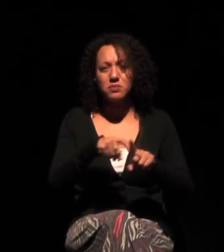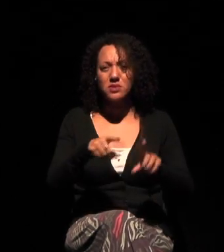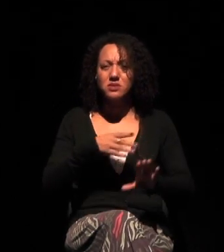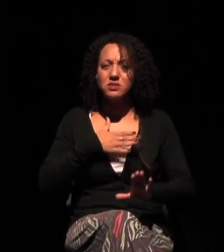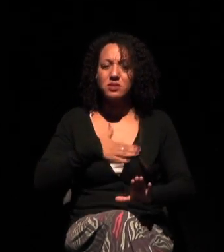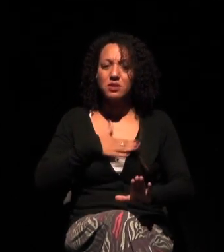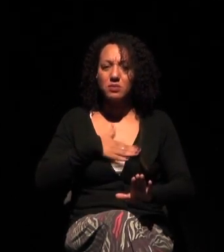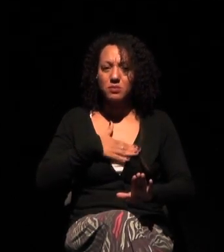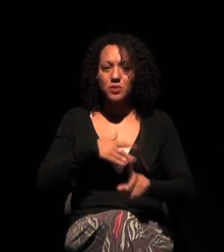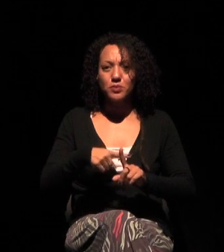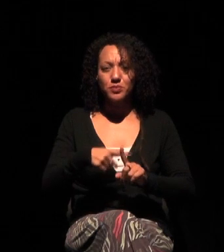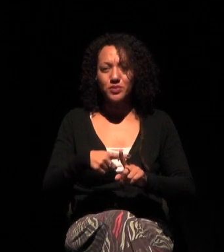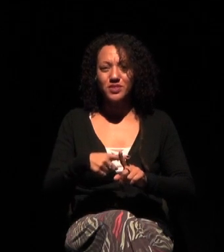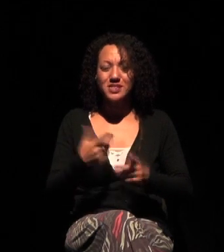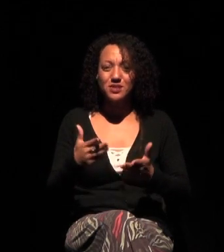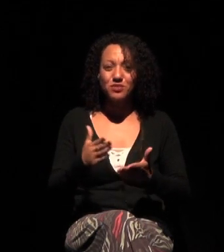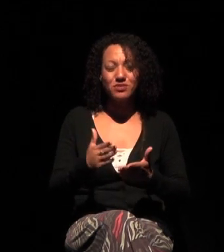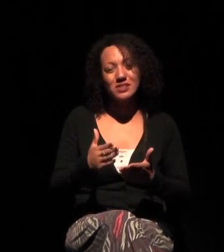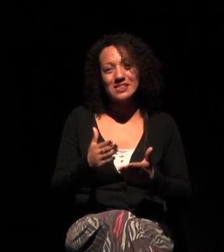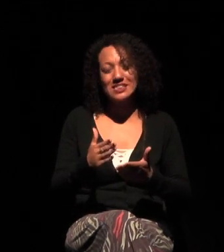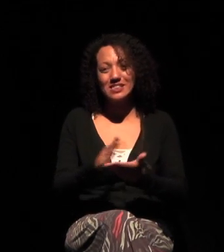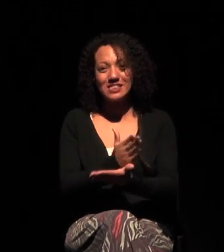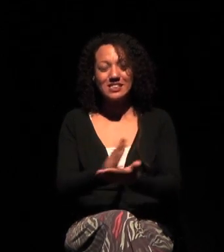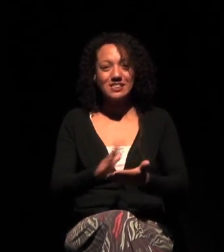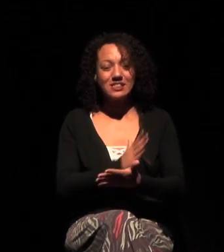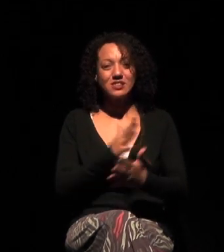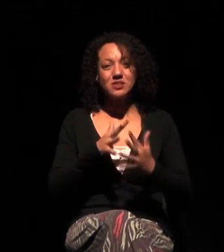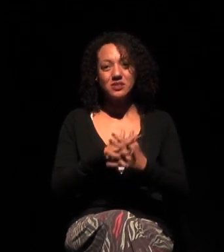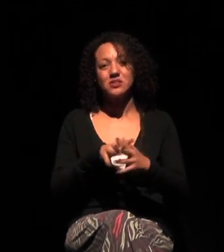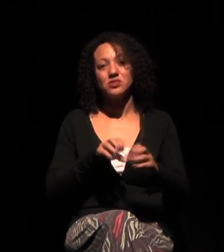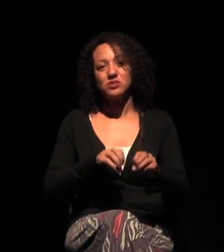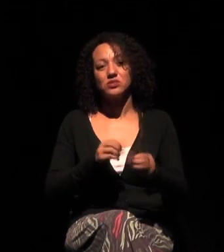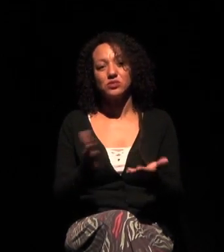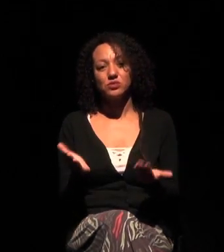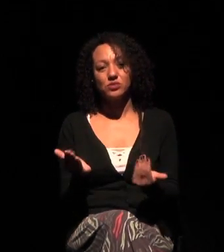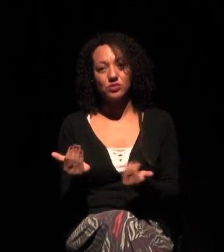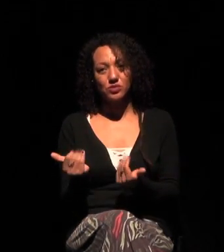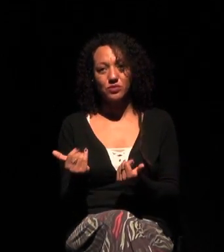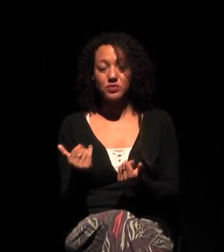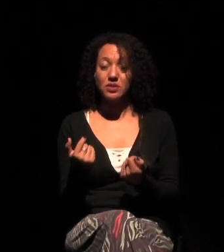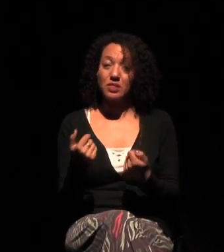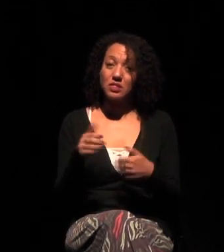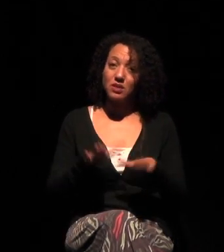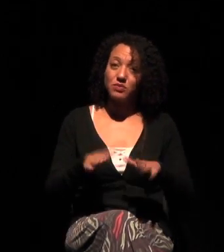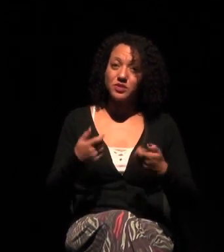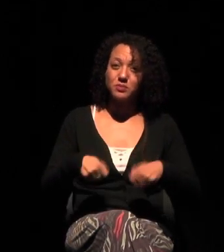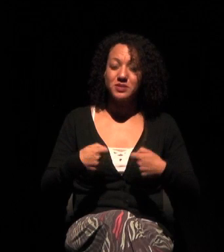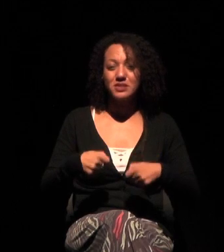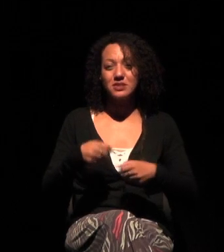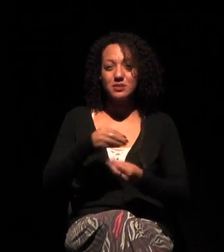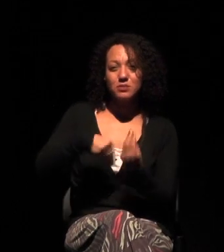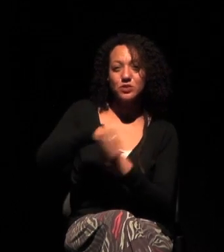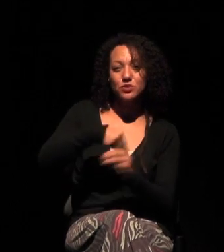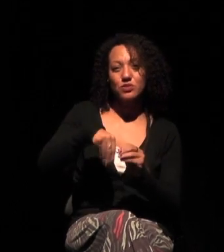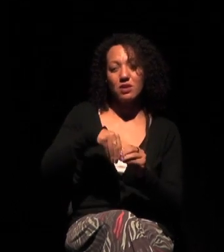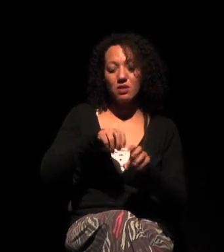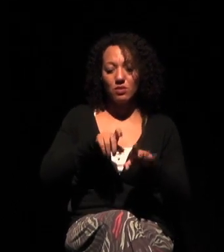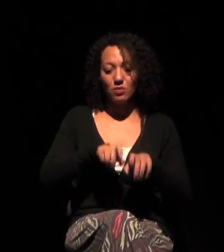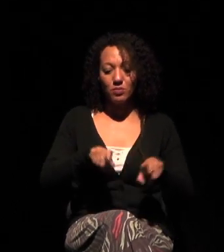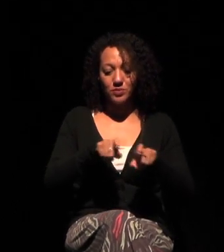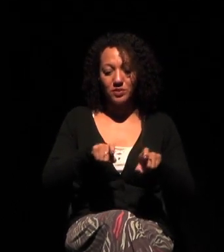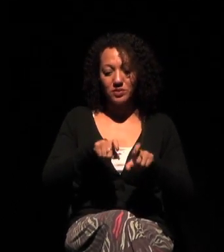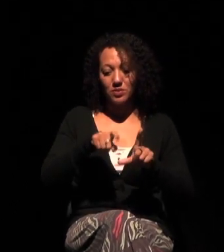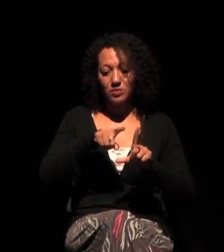ensino dos nossos jovens e acho que é interessante talvez acoplar um pouco de estatística um pouco de computação há